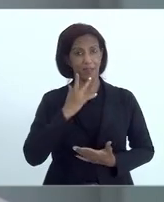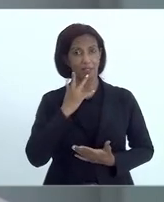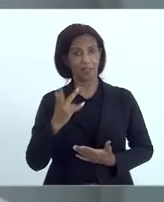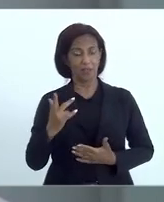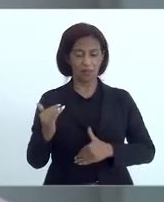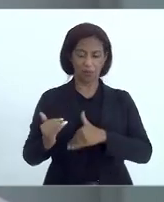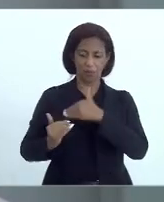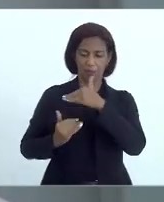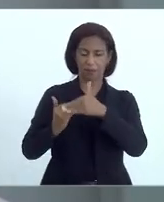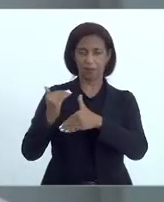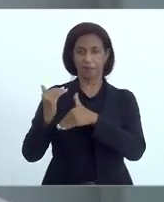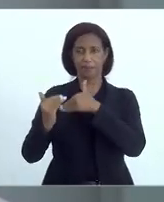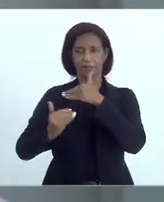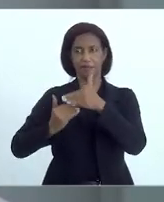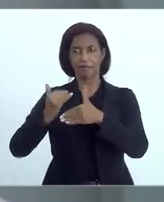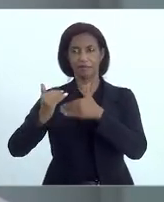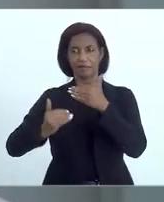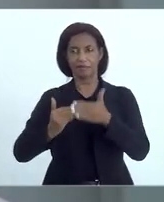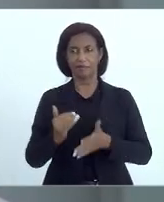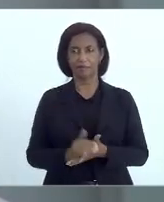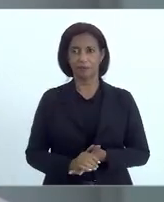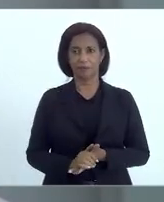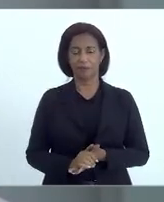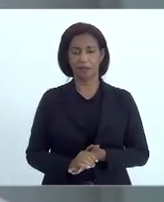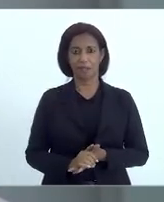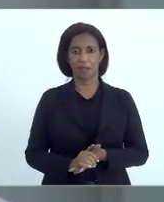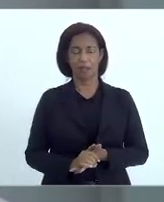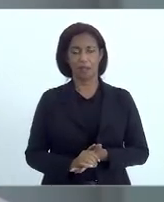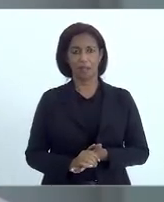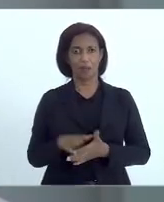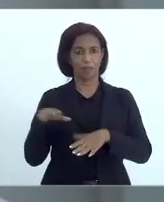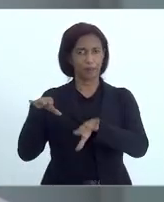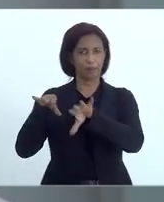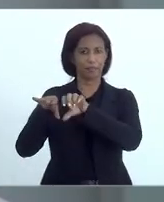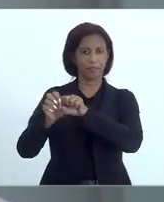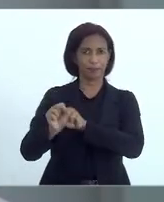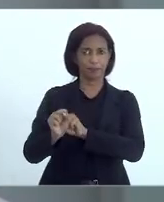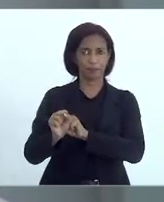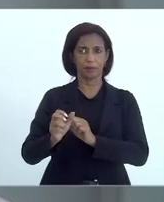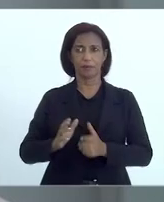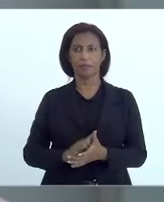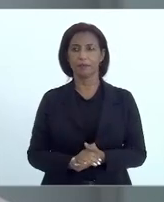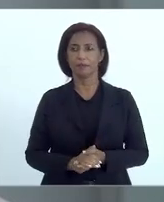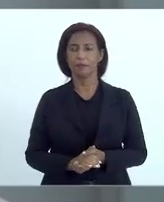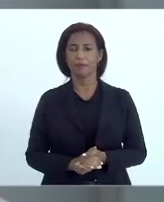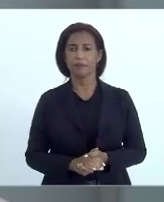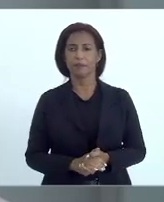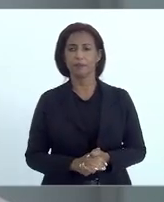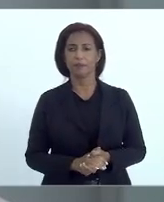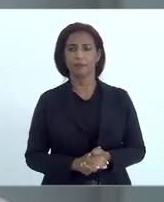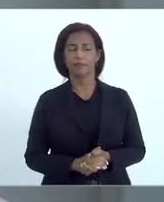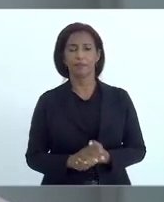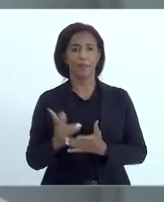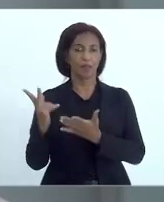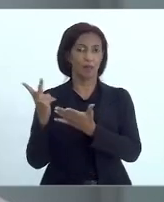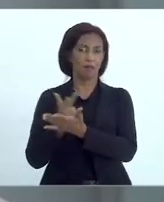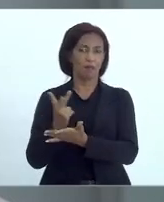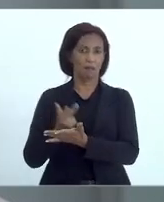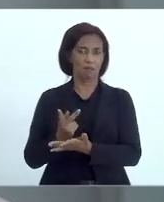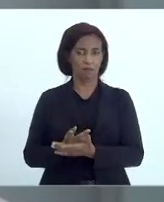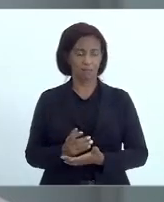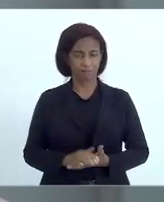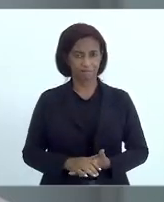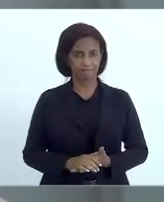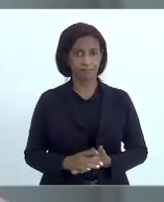falo que a Progressão de graduação é muito errado